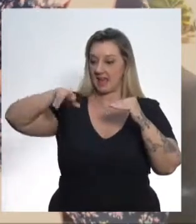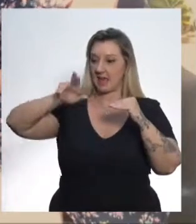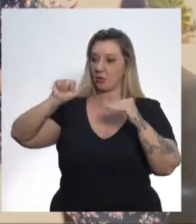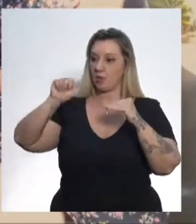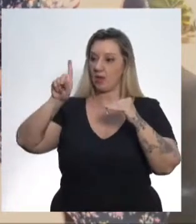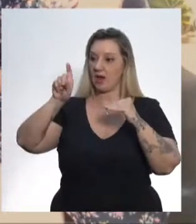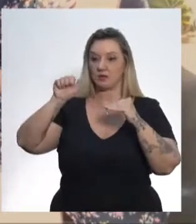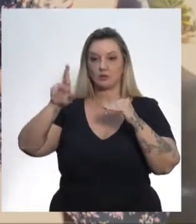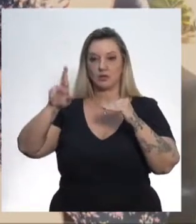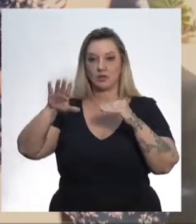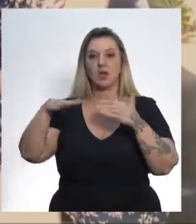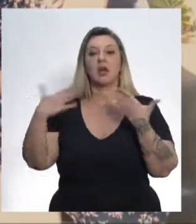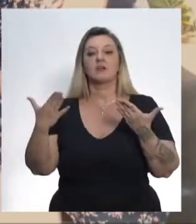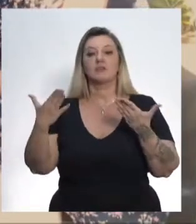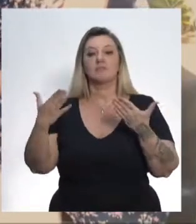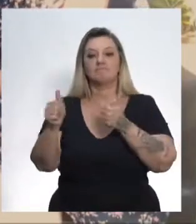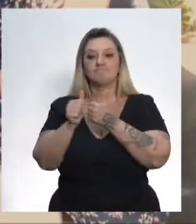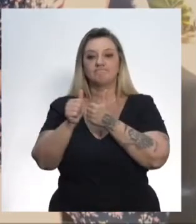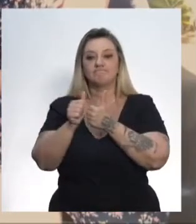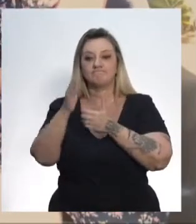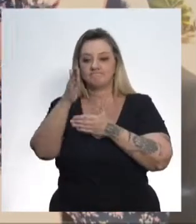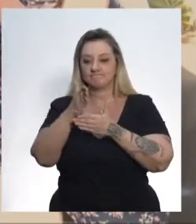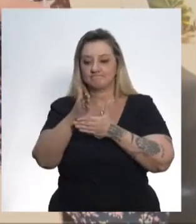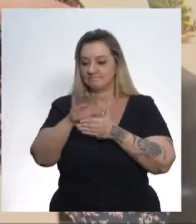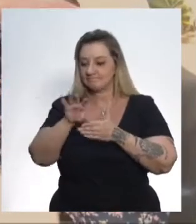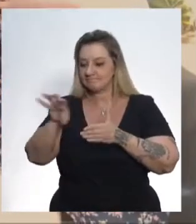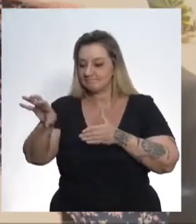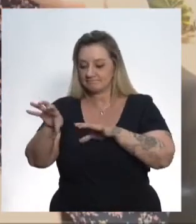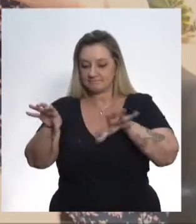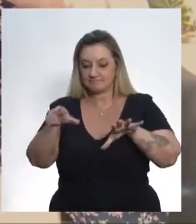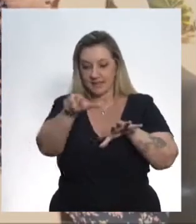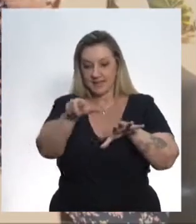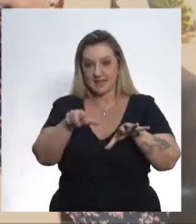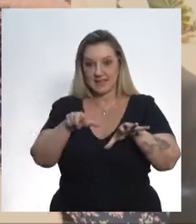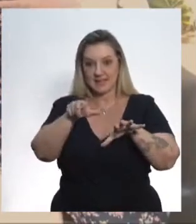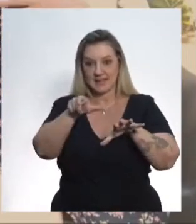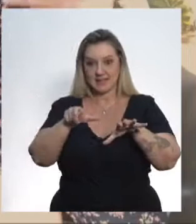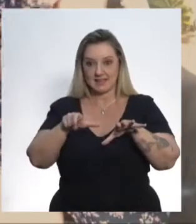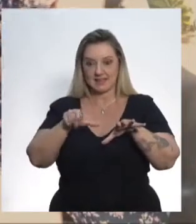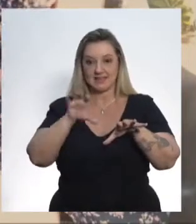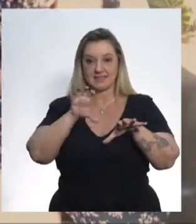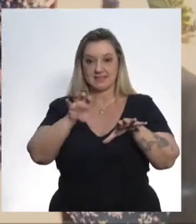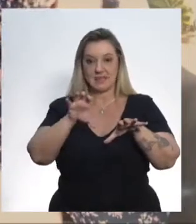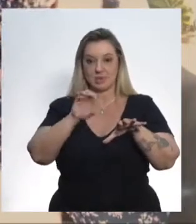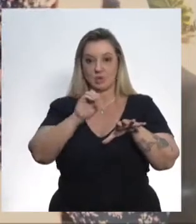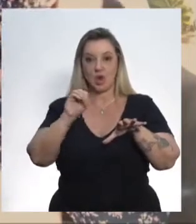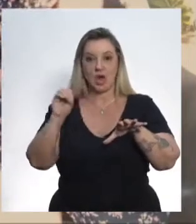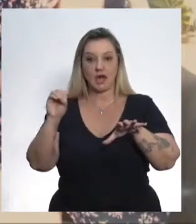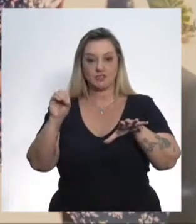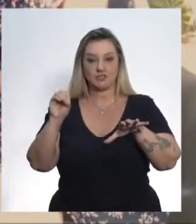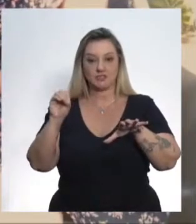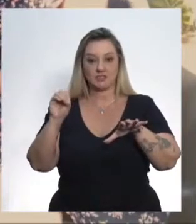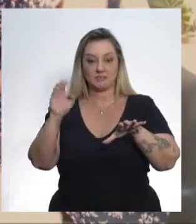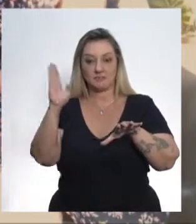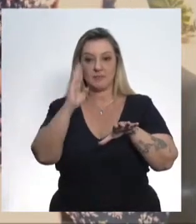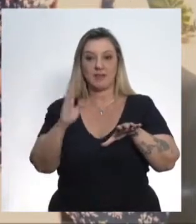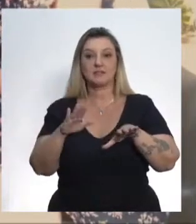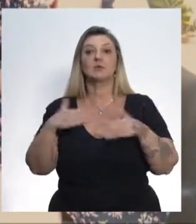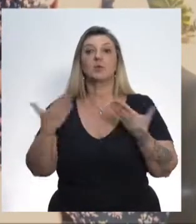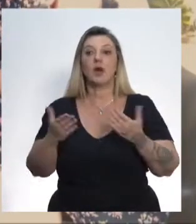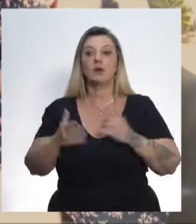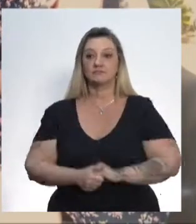Agora, tem um outro bioma que separa esses dois e ocupa boa parte do centro-oeste do nosso país. Qual